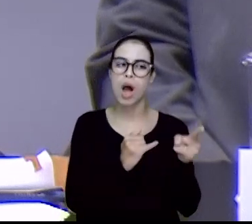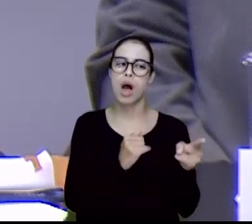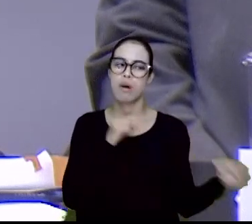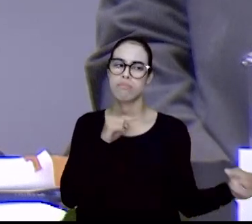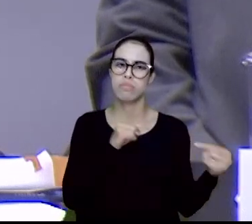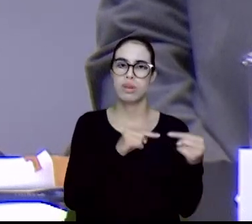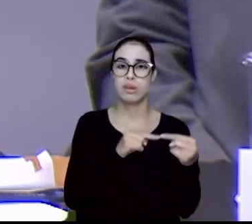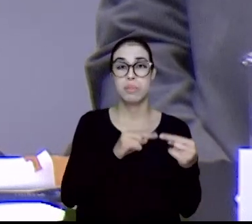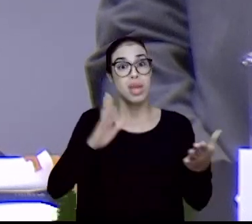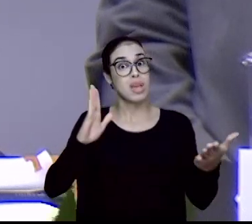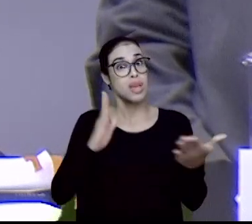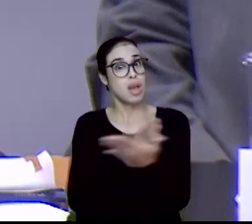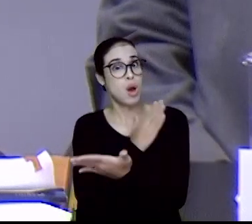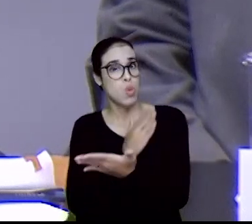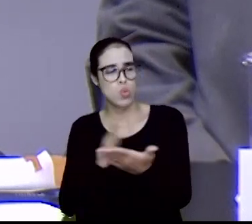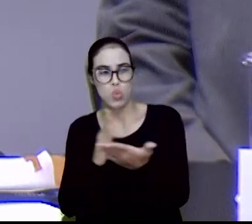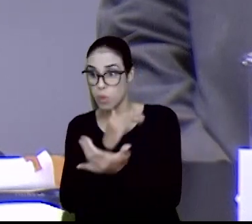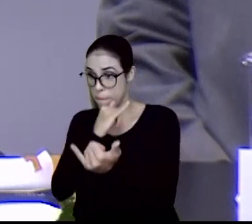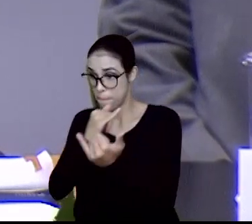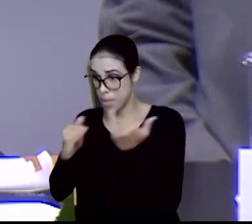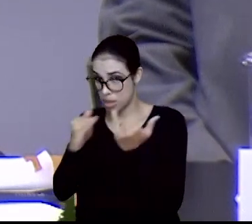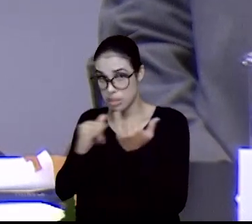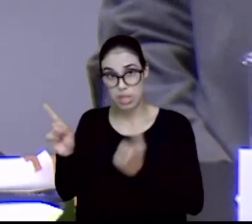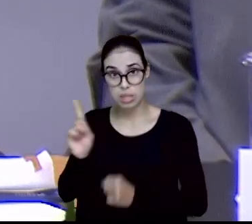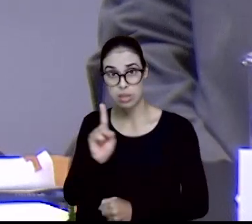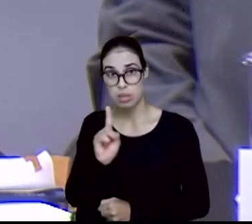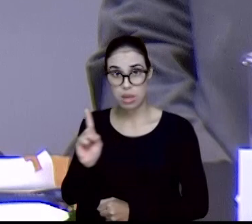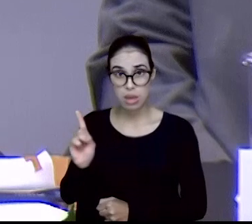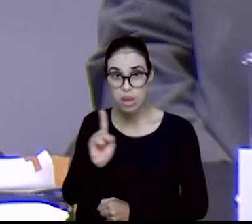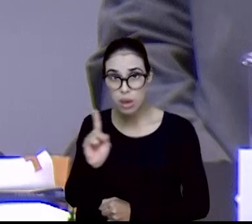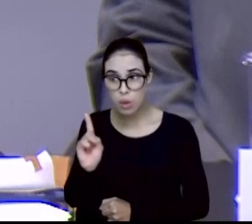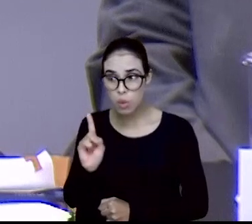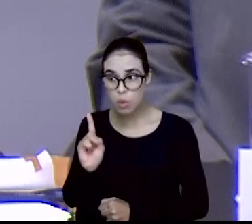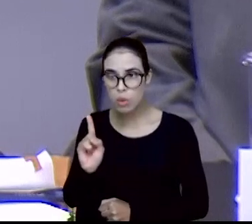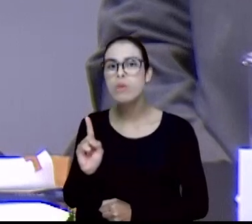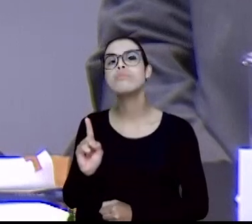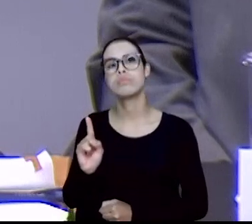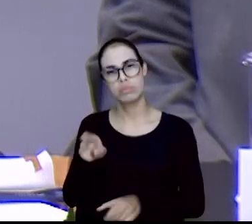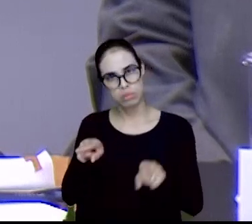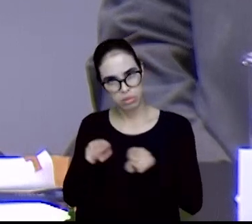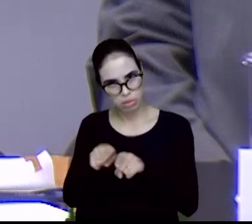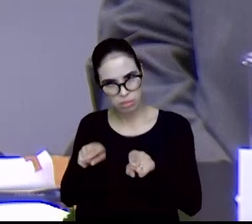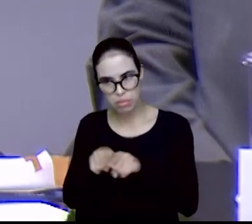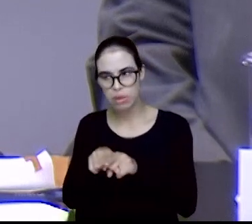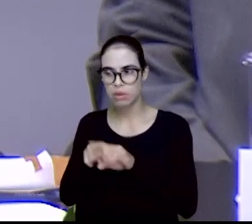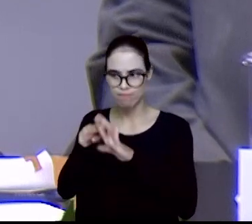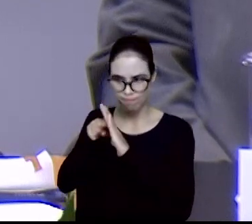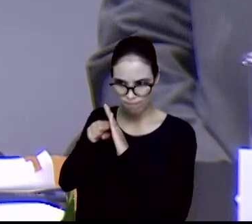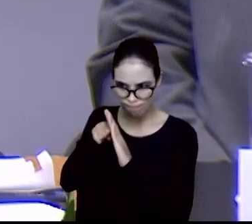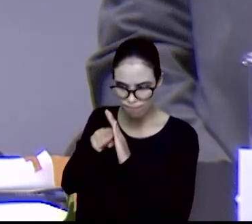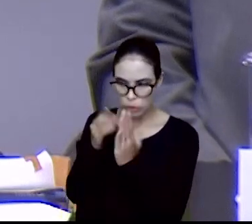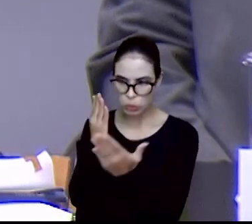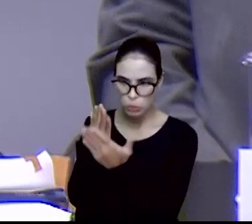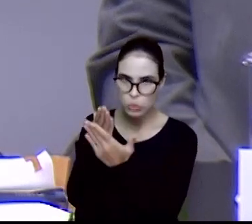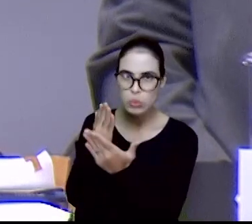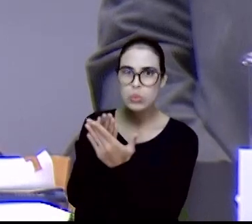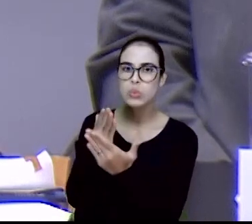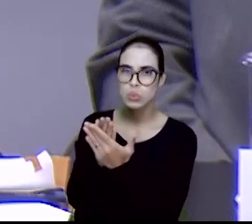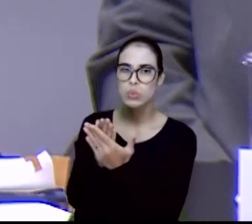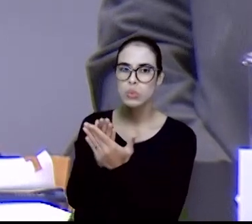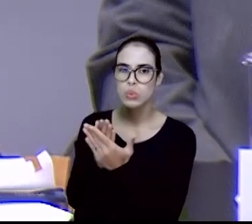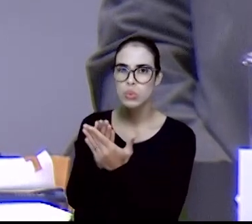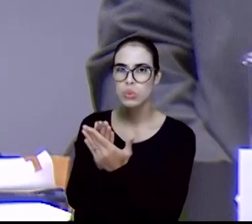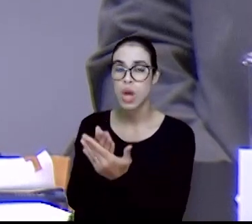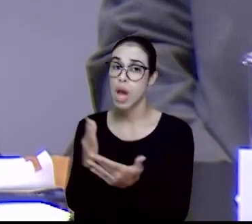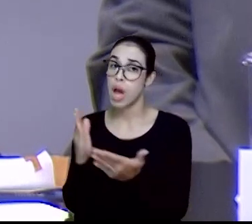me parece que essa é uma inovação importante e que nós devemos embarcar nela, superando